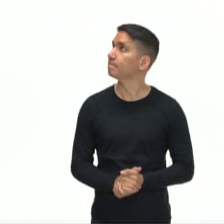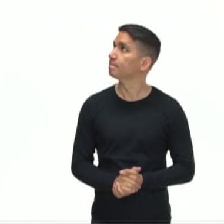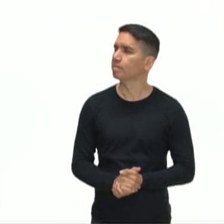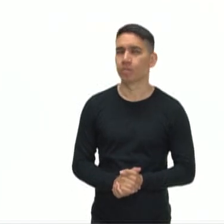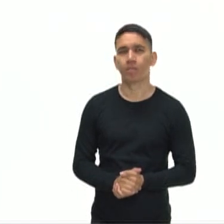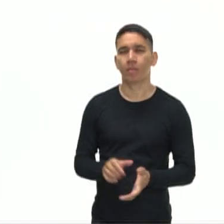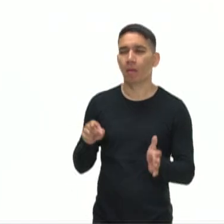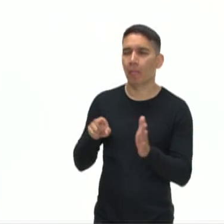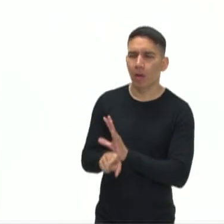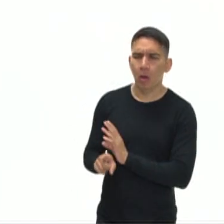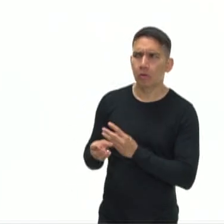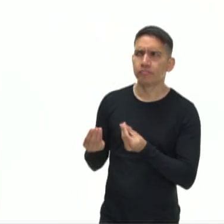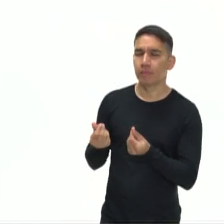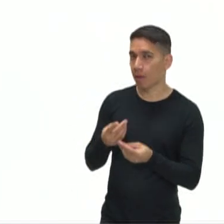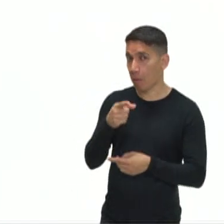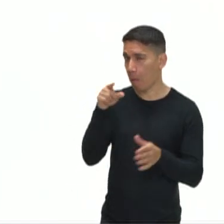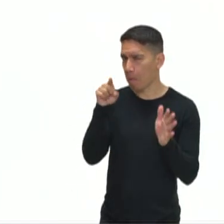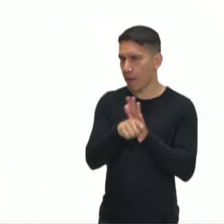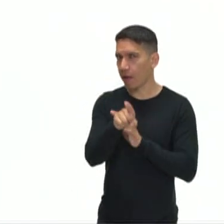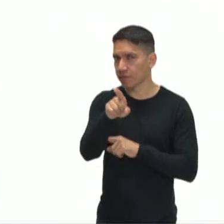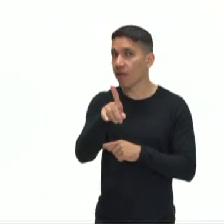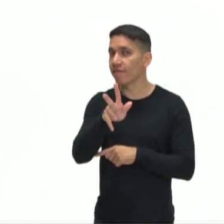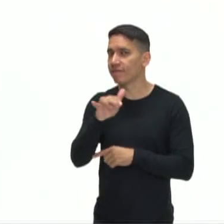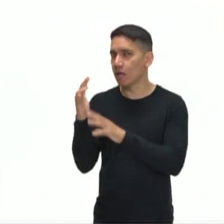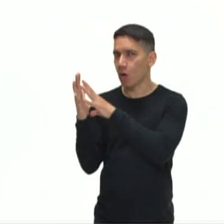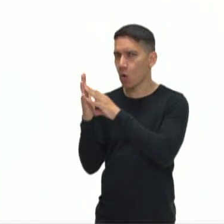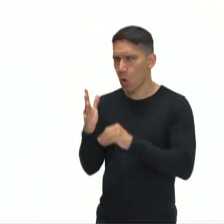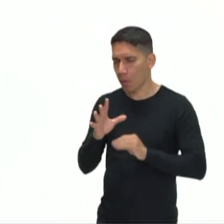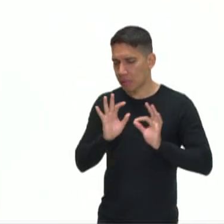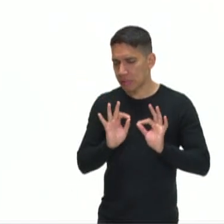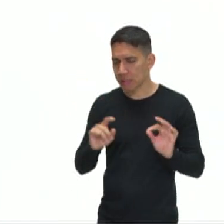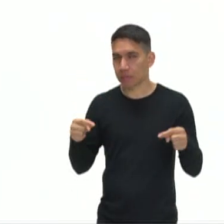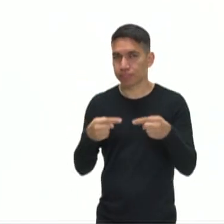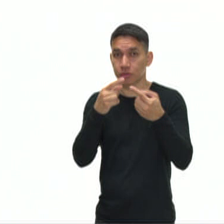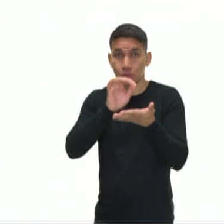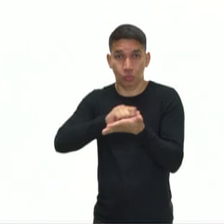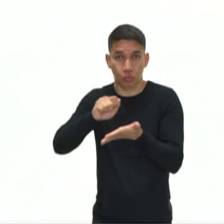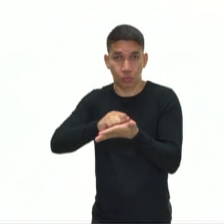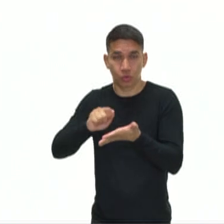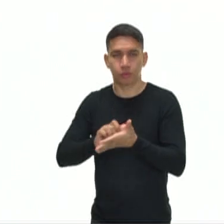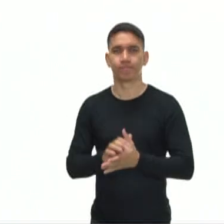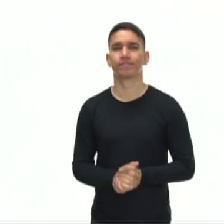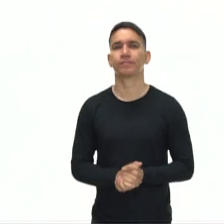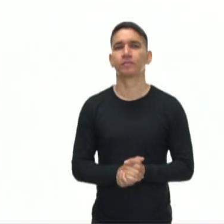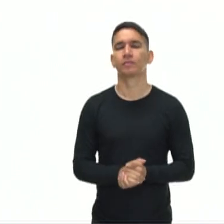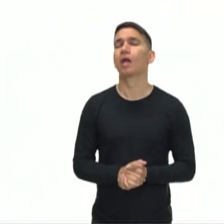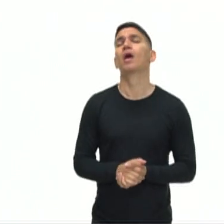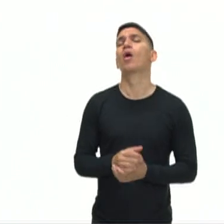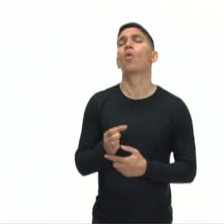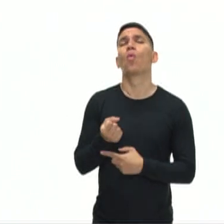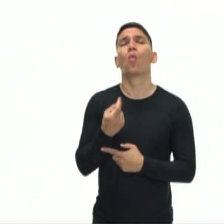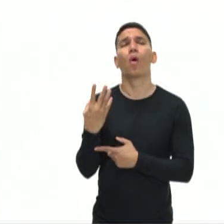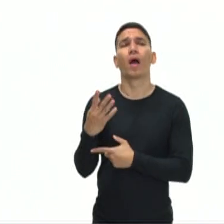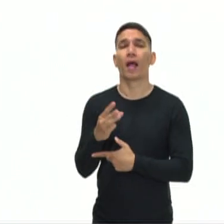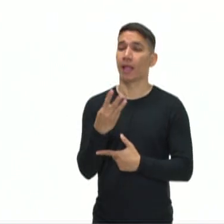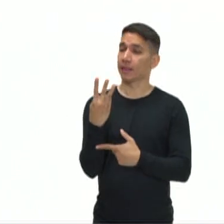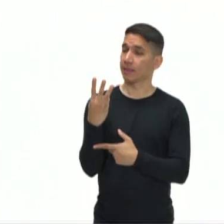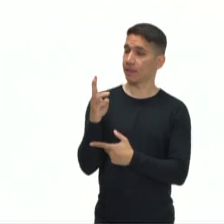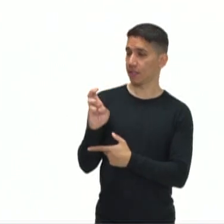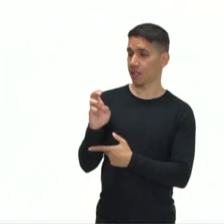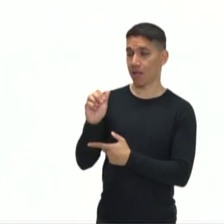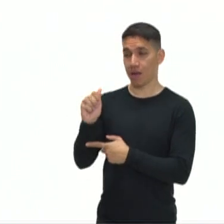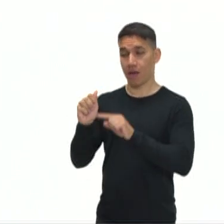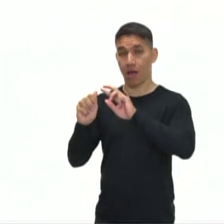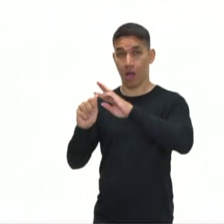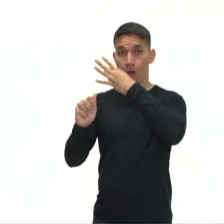Quanto é, então, vou te perguntar e você vai copiar direitinho aí no seu caderno e vai responder. Quanto é 35a elevado à